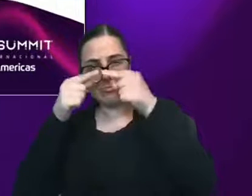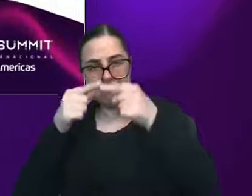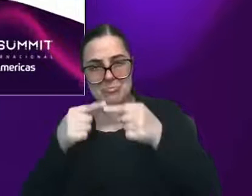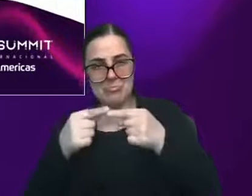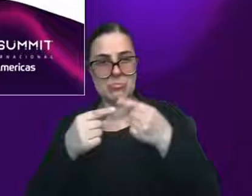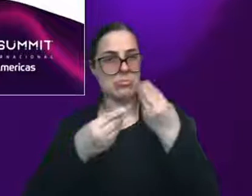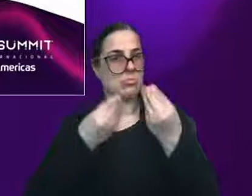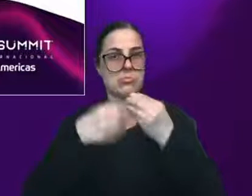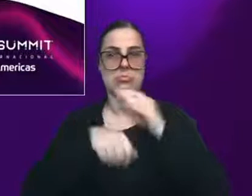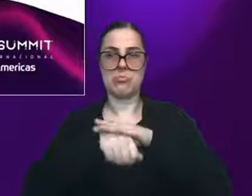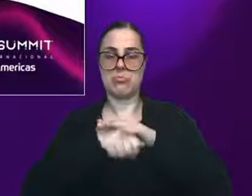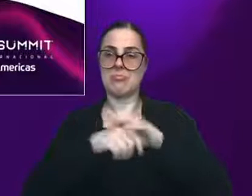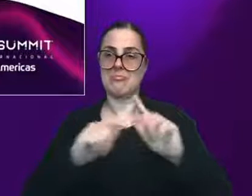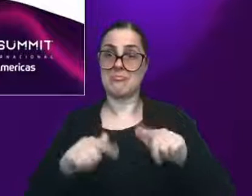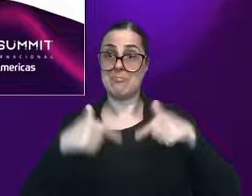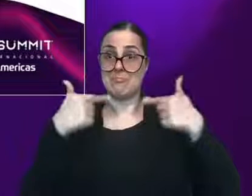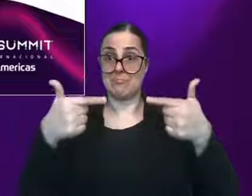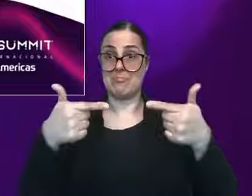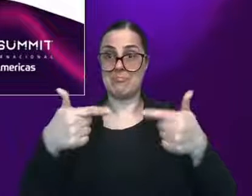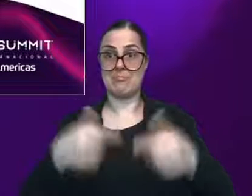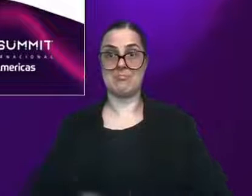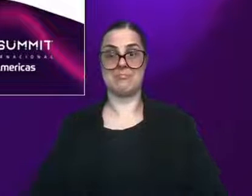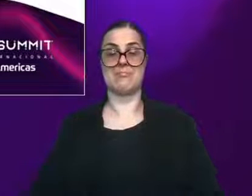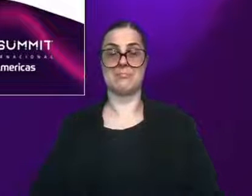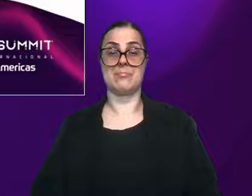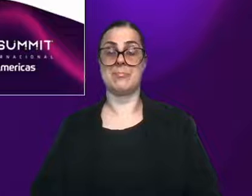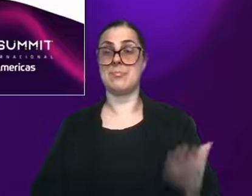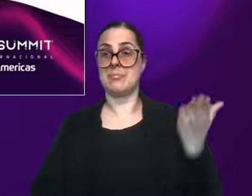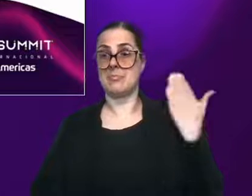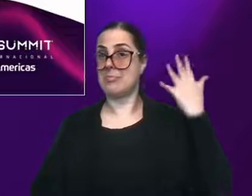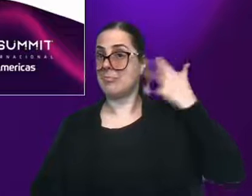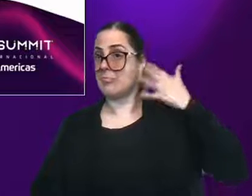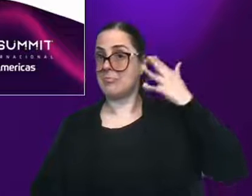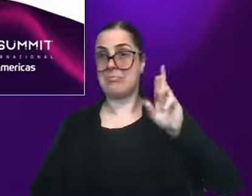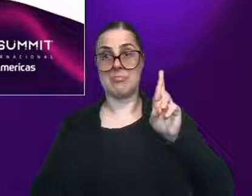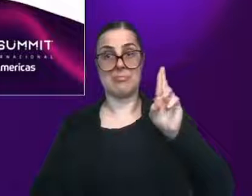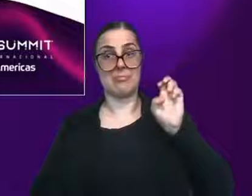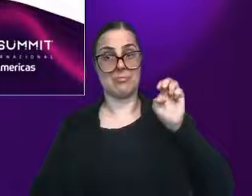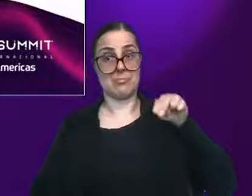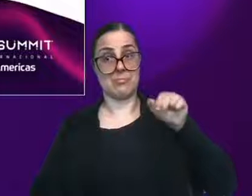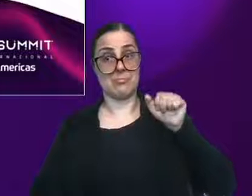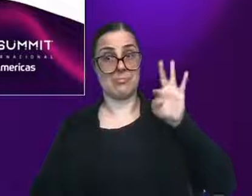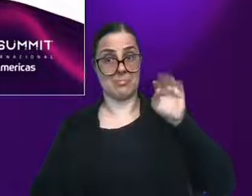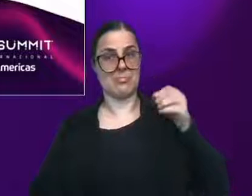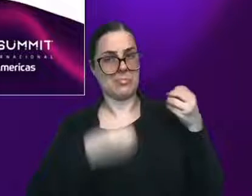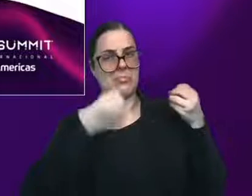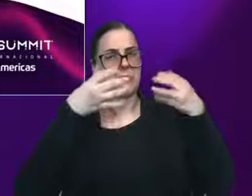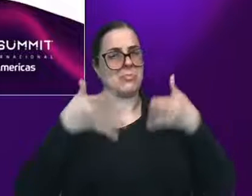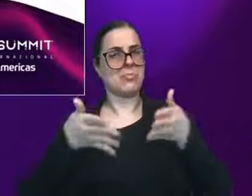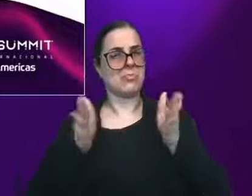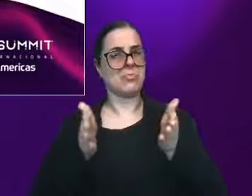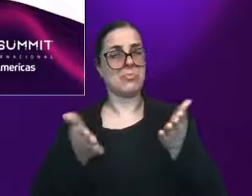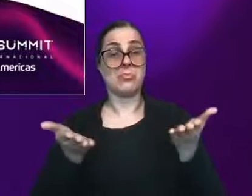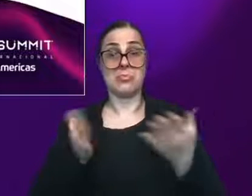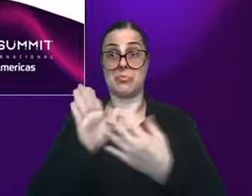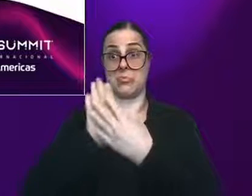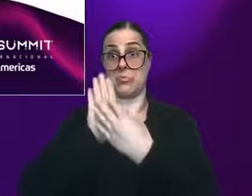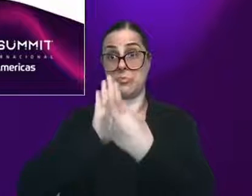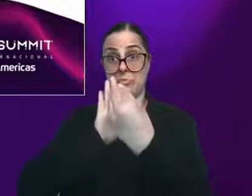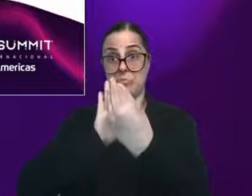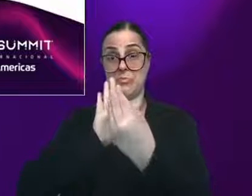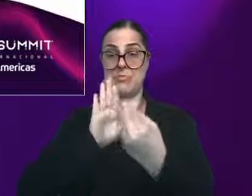parar. Vexus, Renata já falou, e esse modelo, que é um modelo